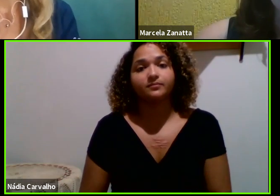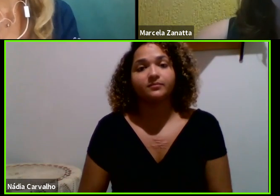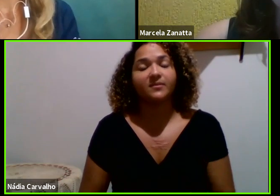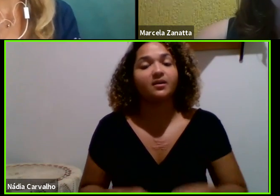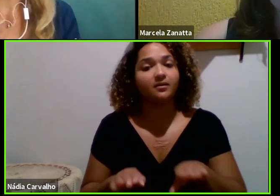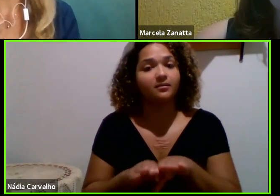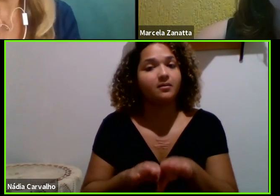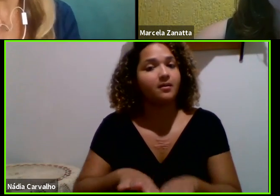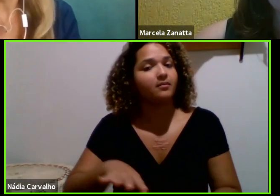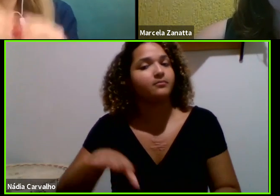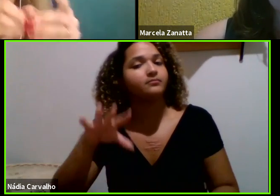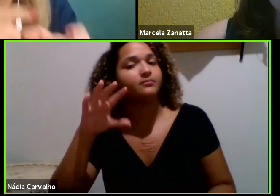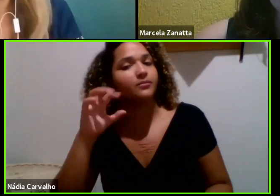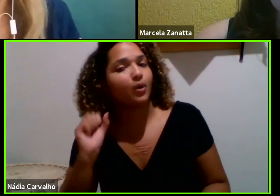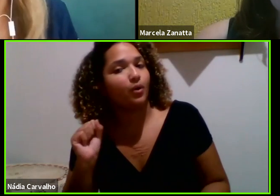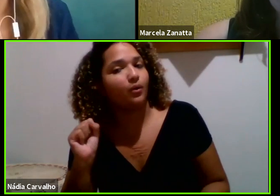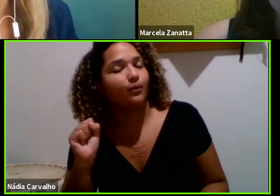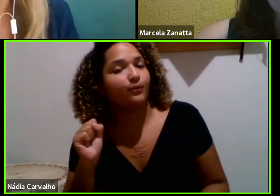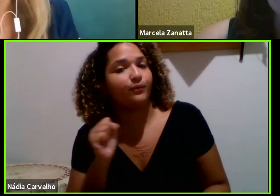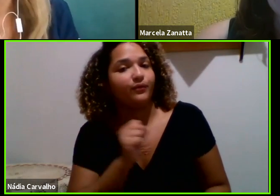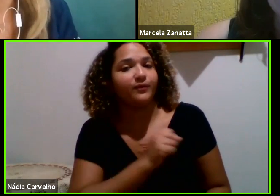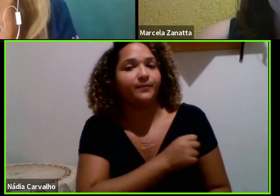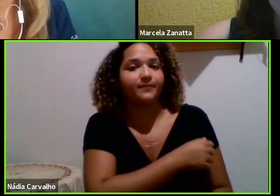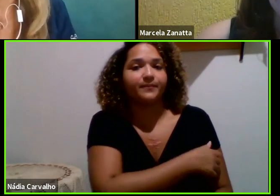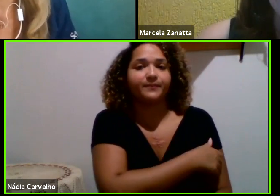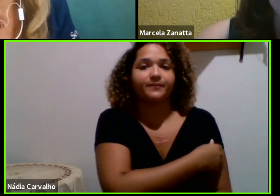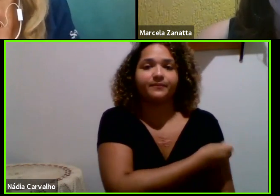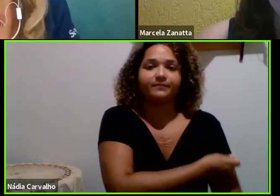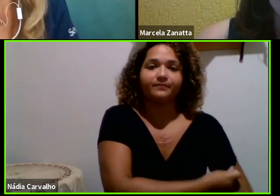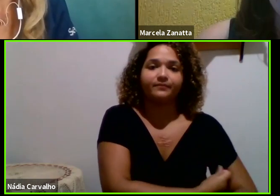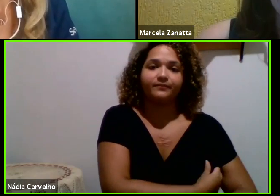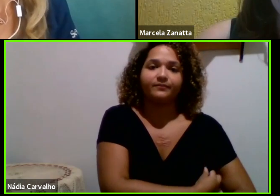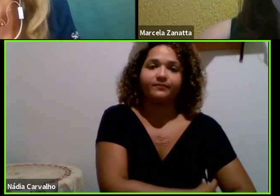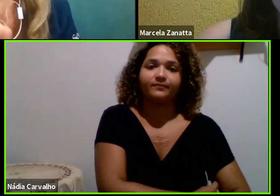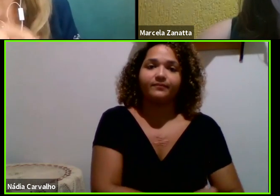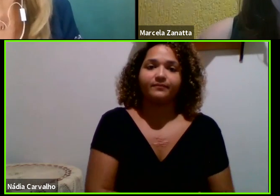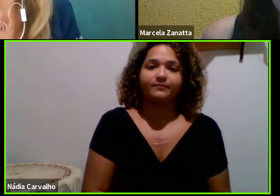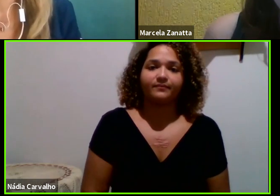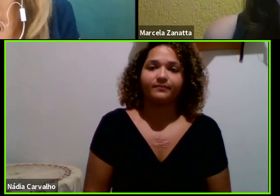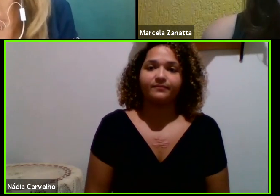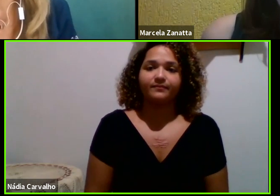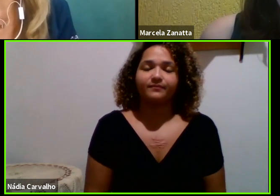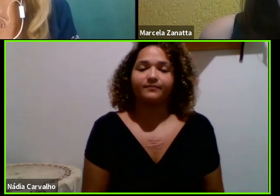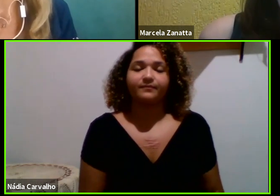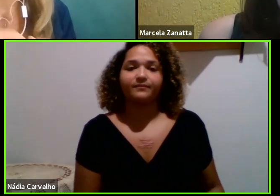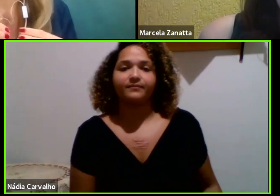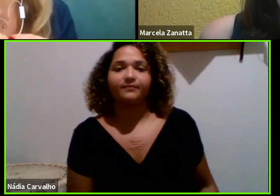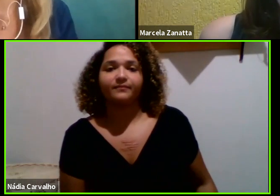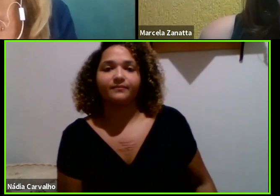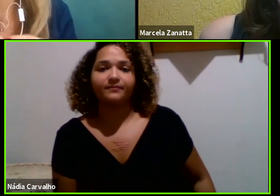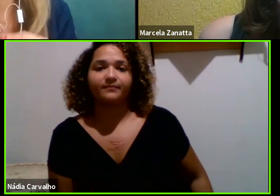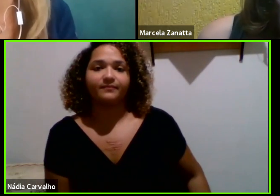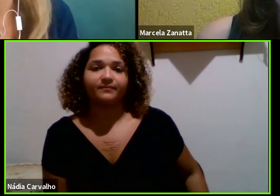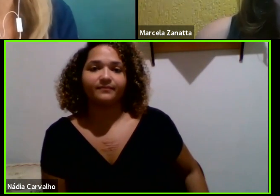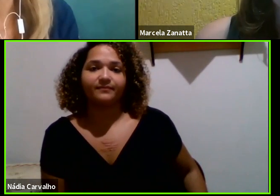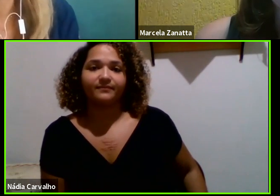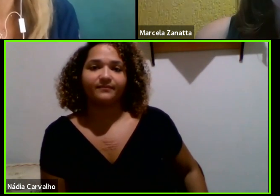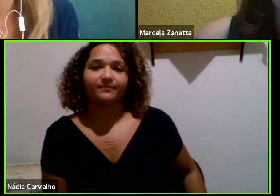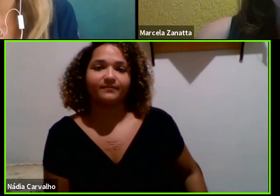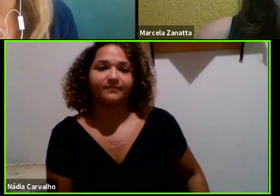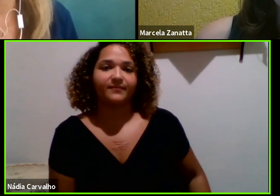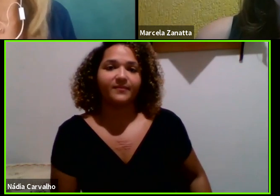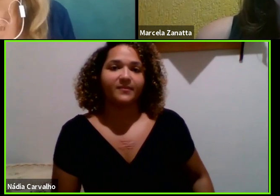enfermeira era danada do vídeo, né, Marcela? Aquela enfermeira, ela fazia uma